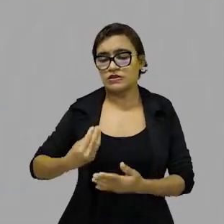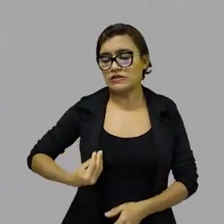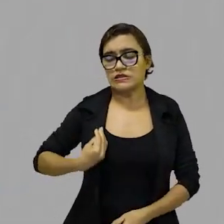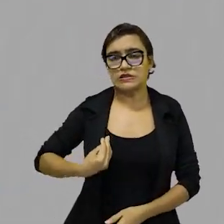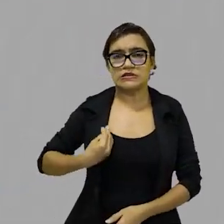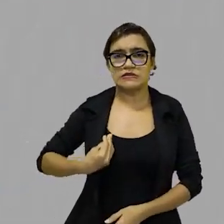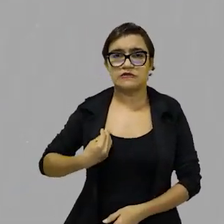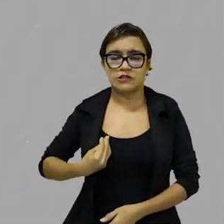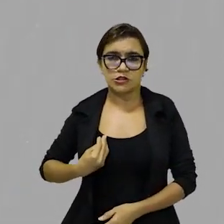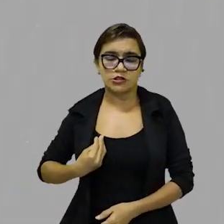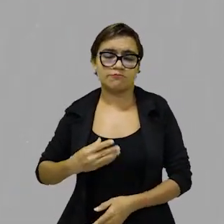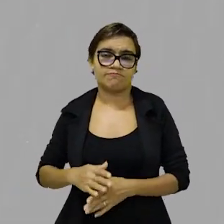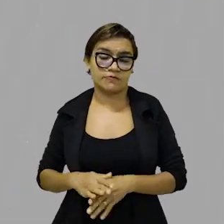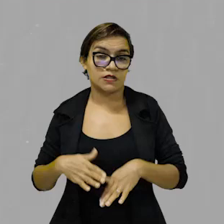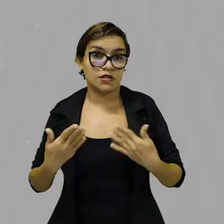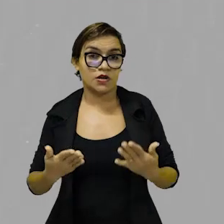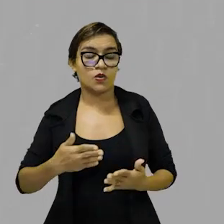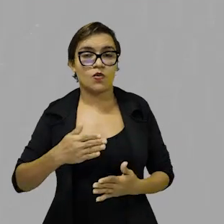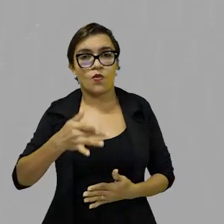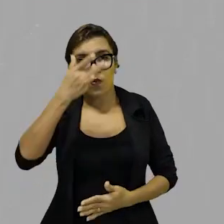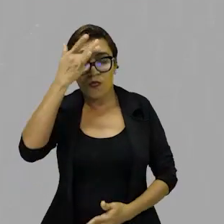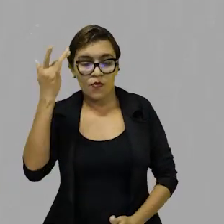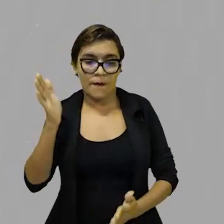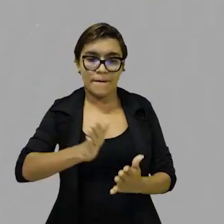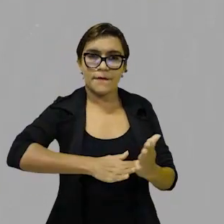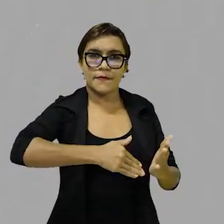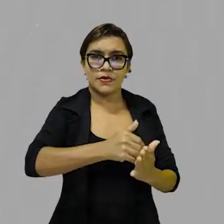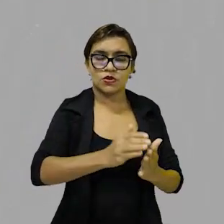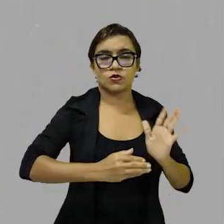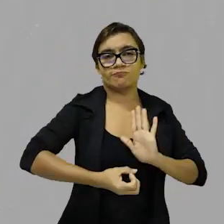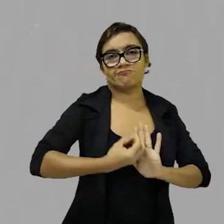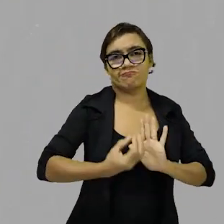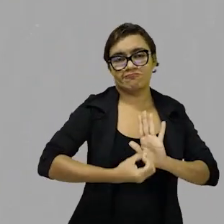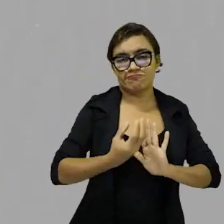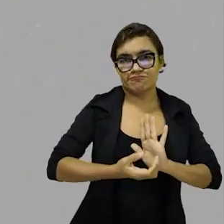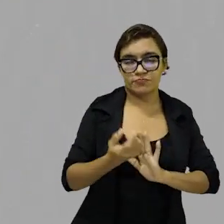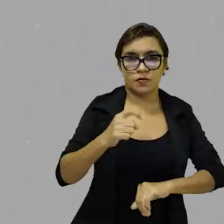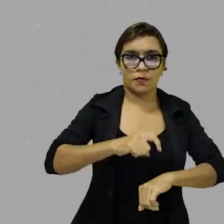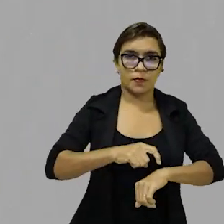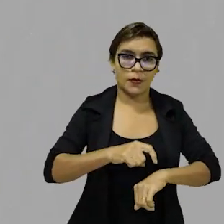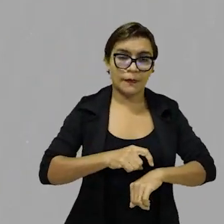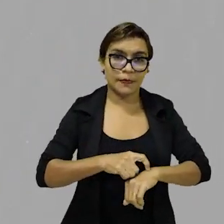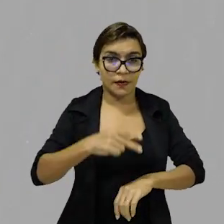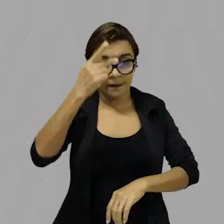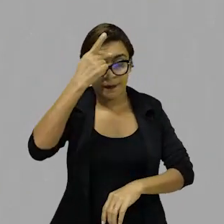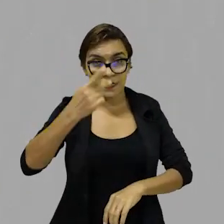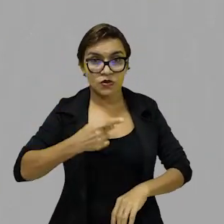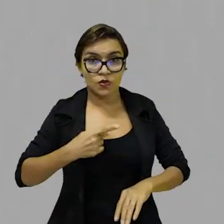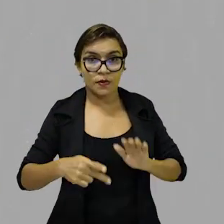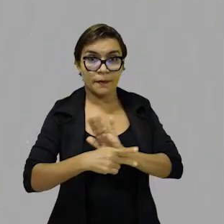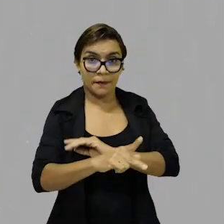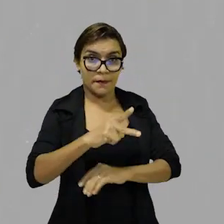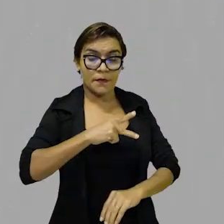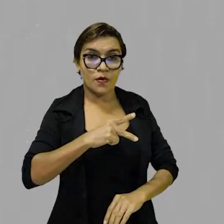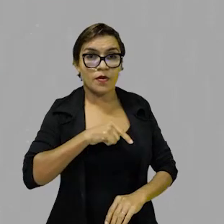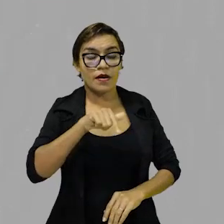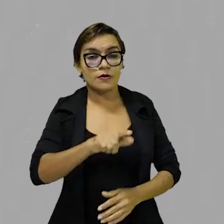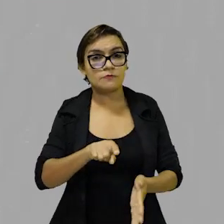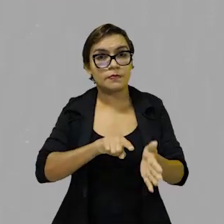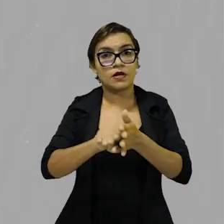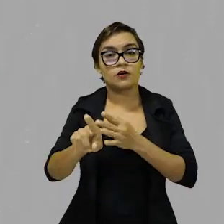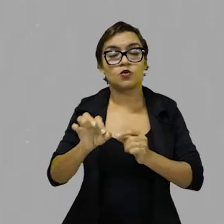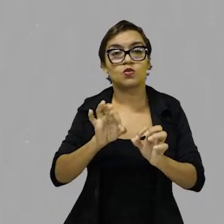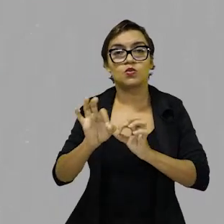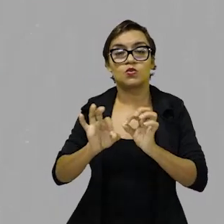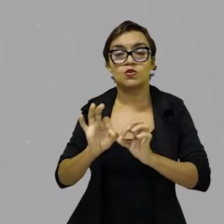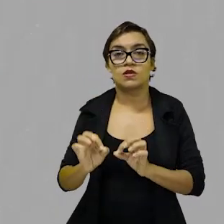E muitos dos pintores expressionistas passaram por esse momento pessoal onde eles questionam